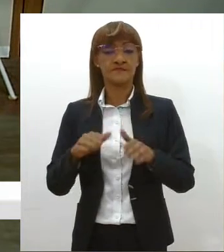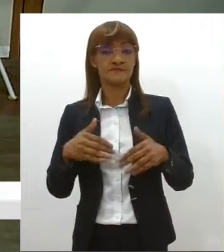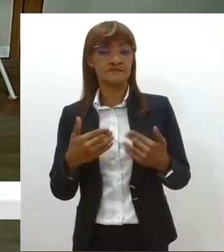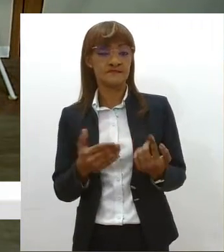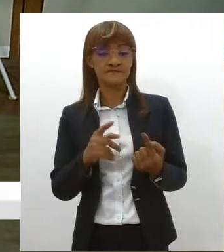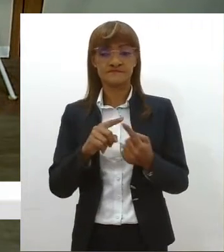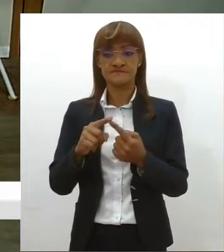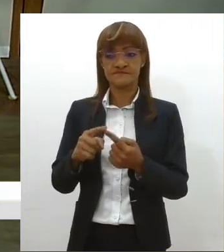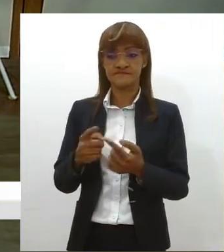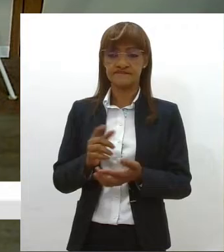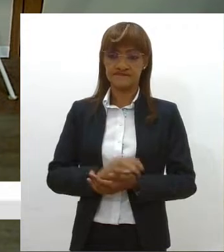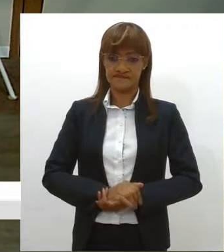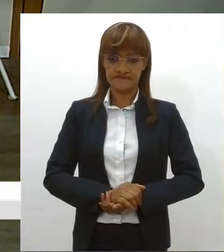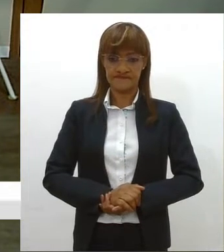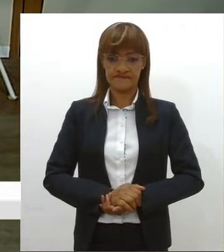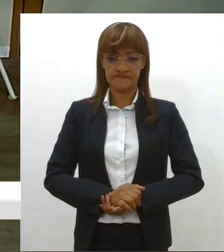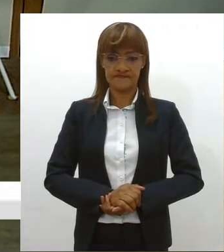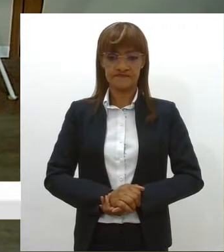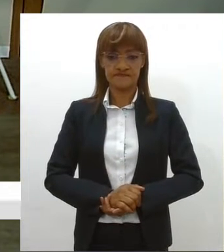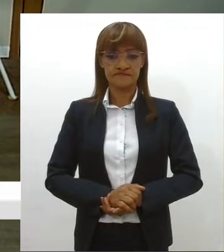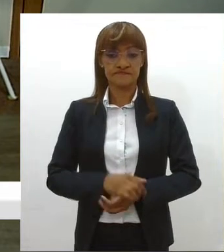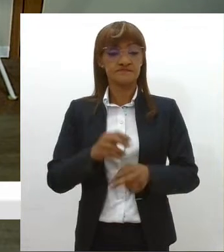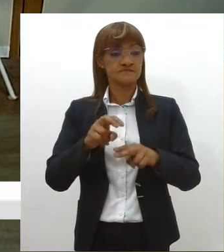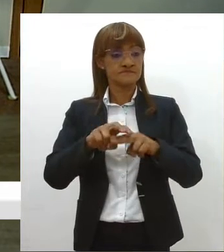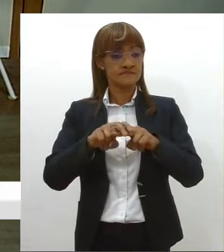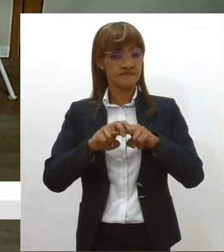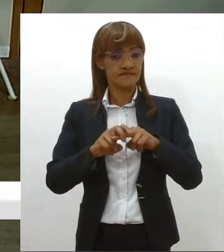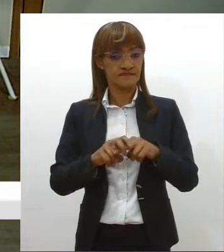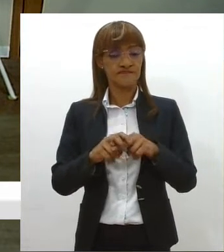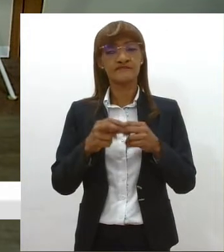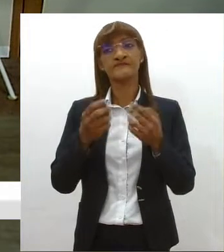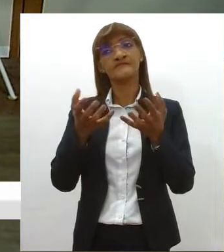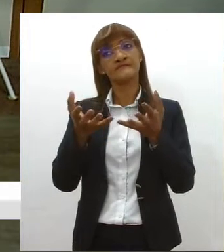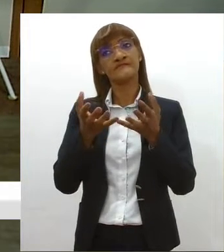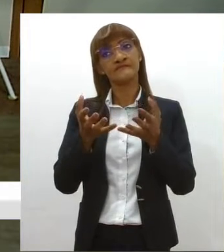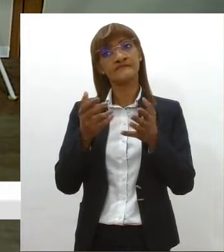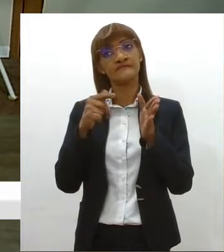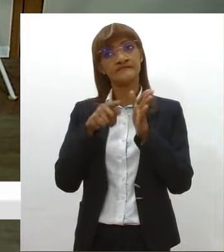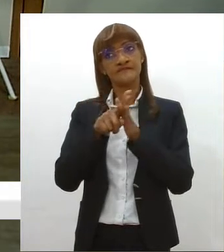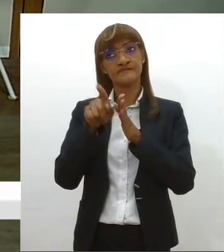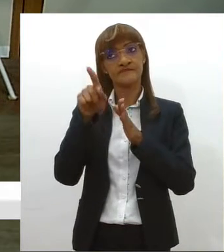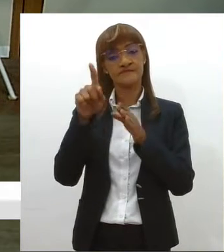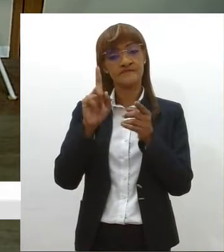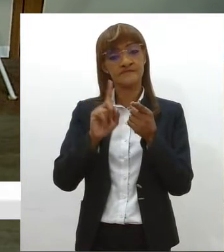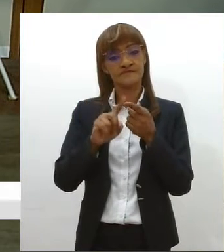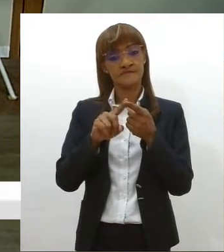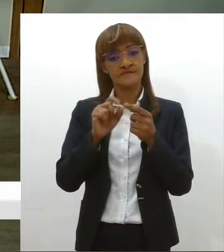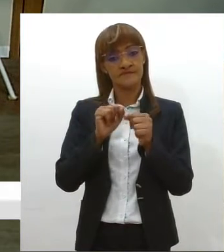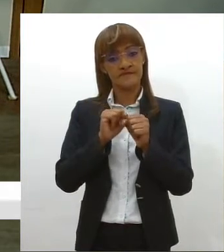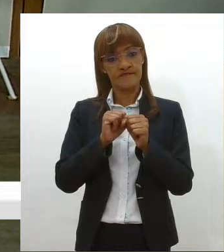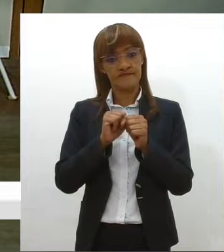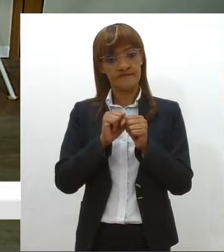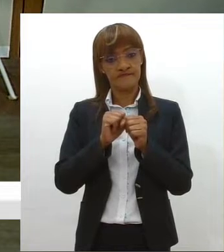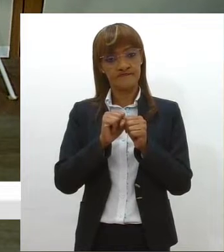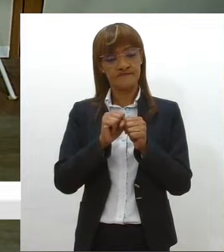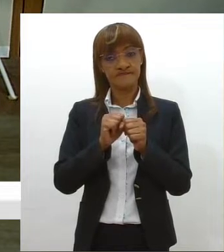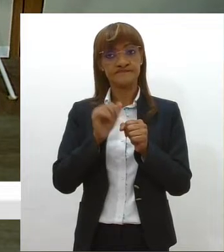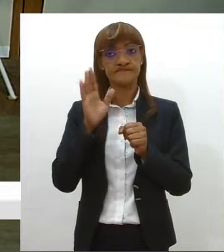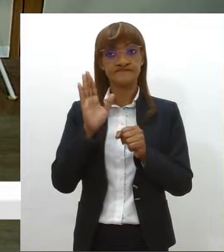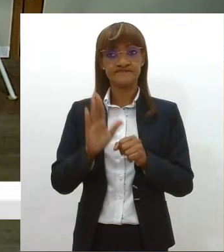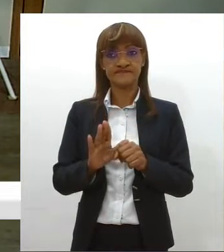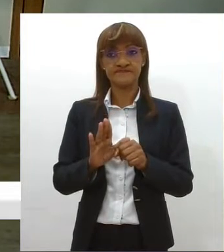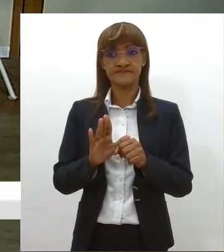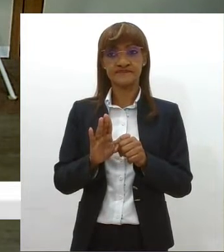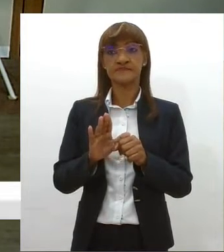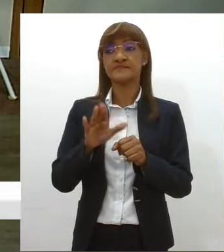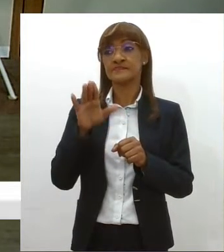etc. E nesse sentido, eu queria te perguntar também em relação à TPM, né? Porque foi